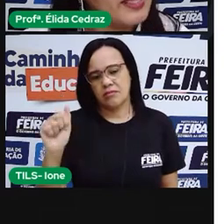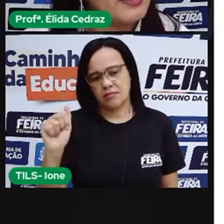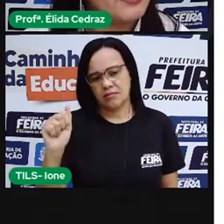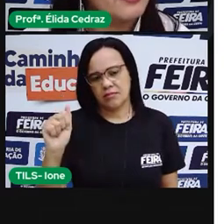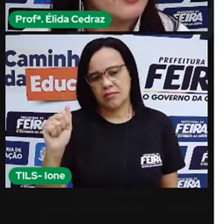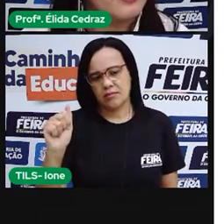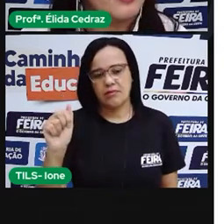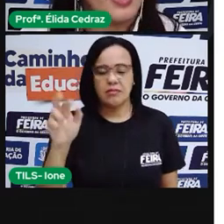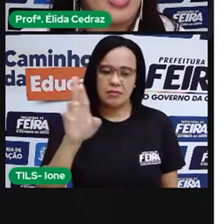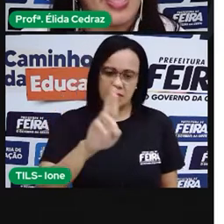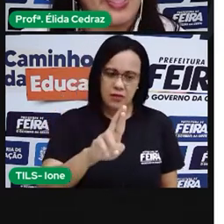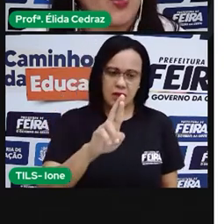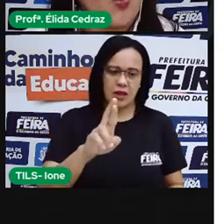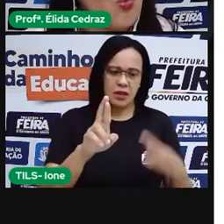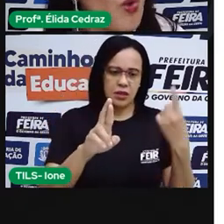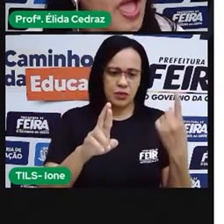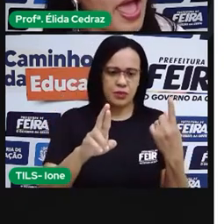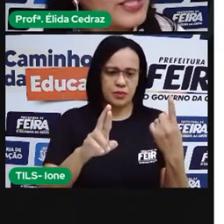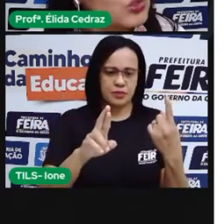fora, a